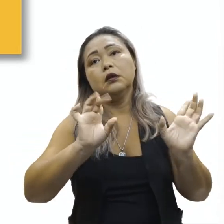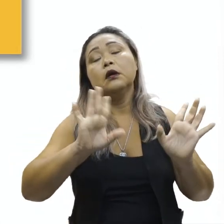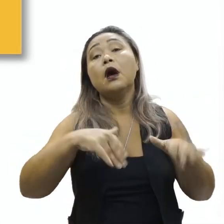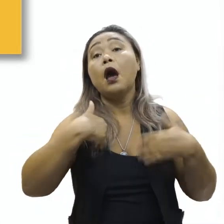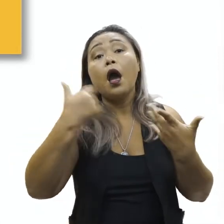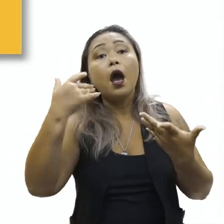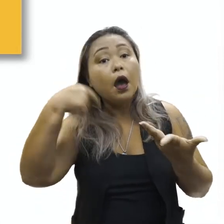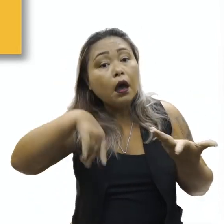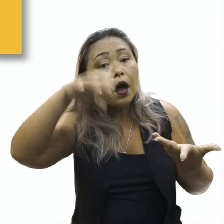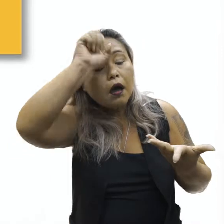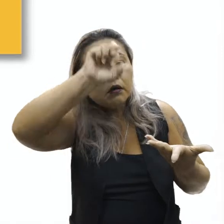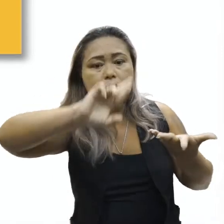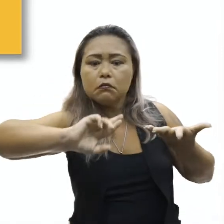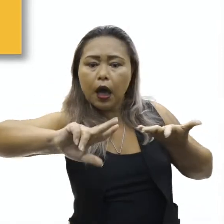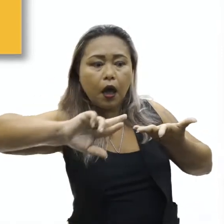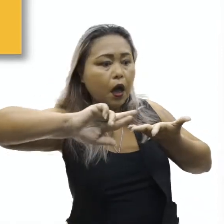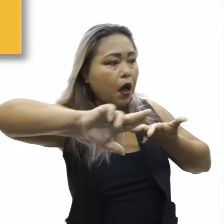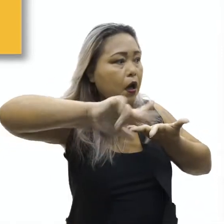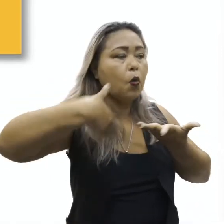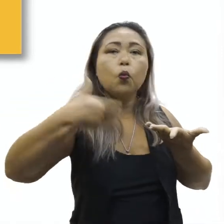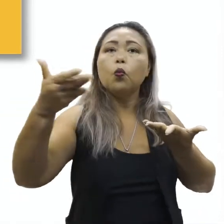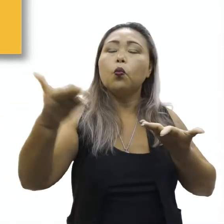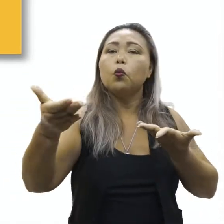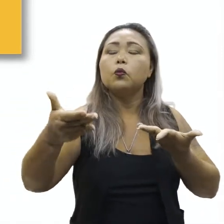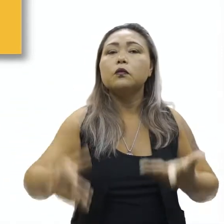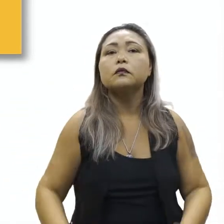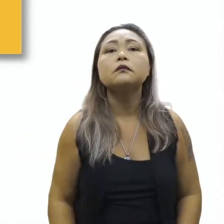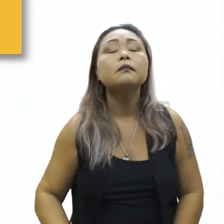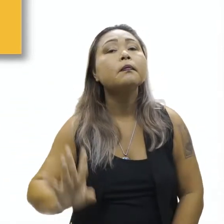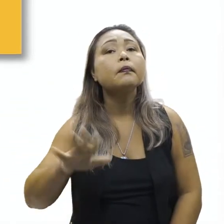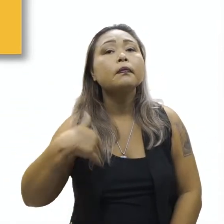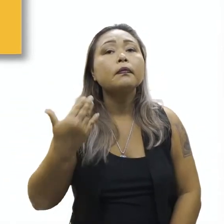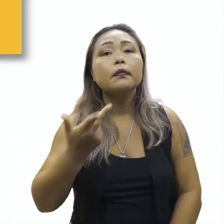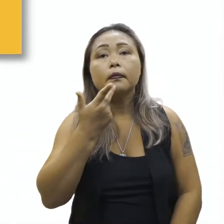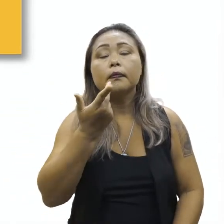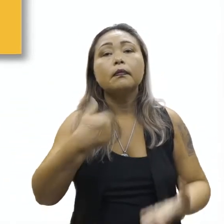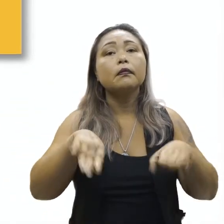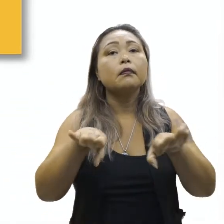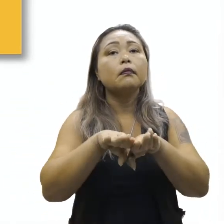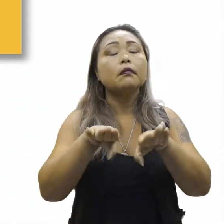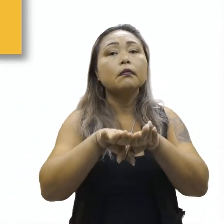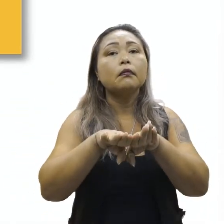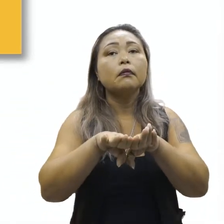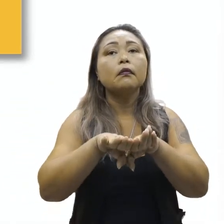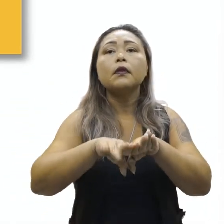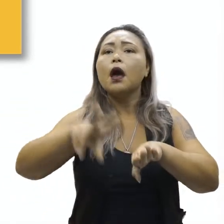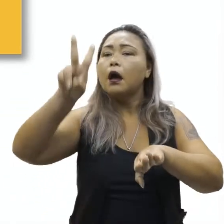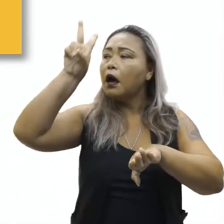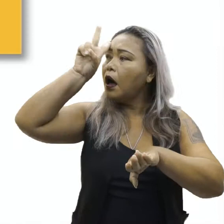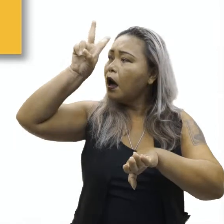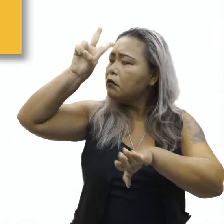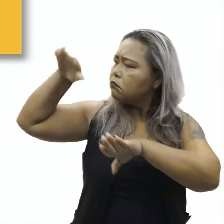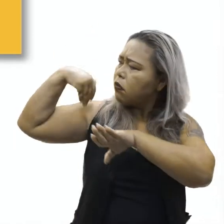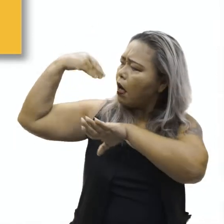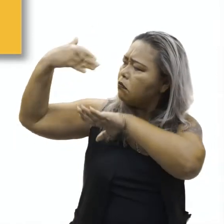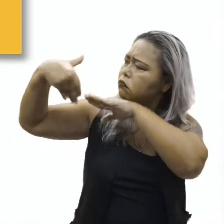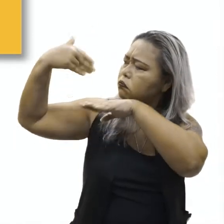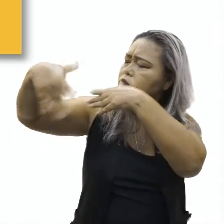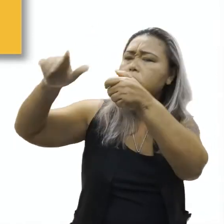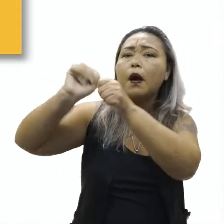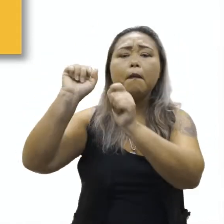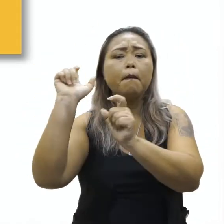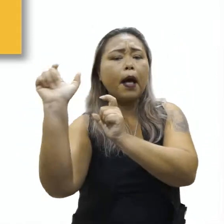aprender a diferenciar isso hoje, tá certo? Nós vamos falar também da história da democracia, algumas